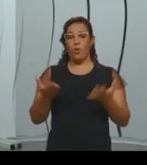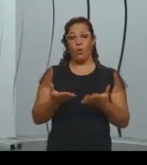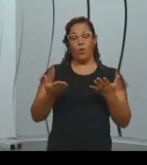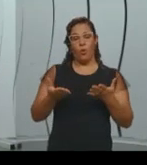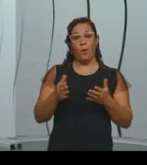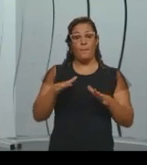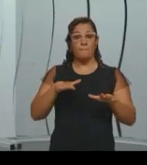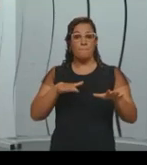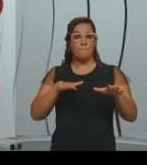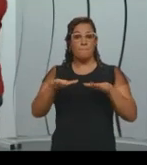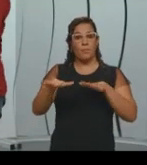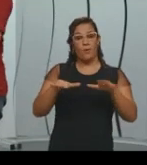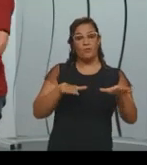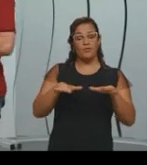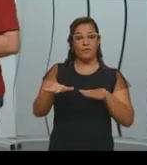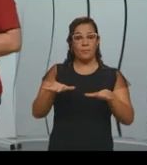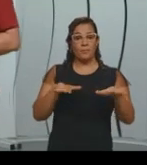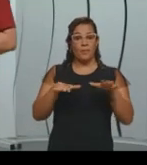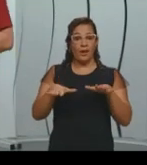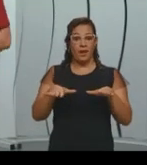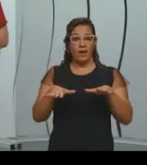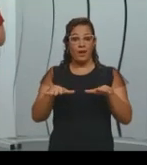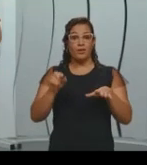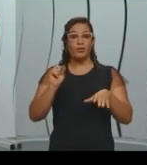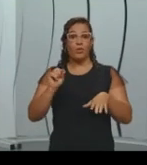movimento acelerado.